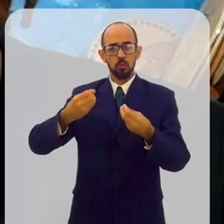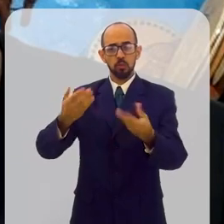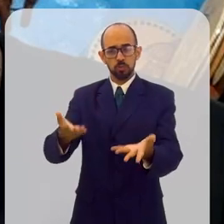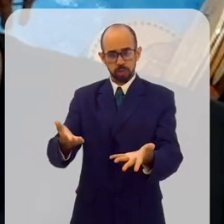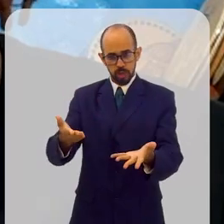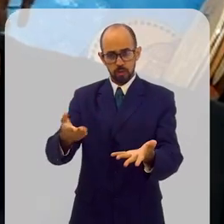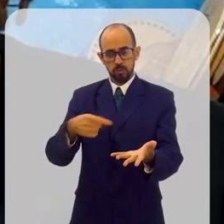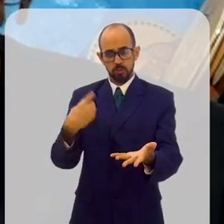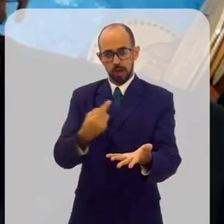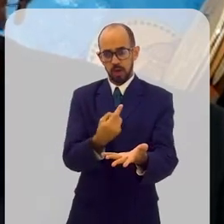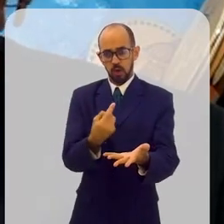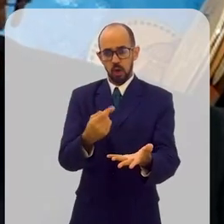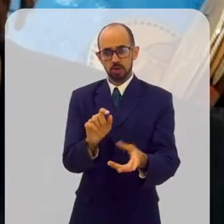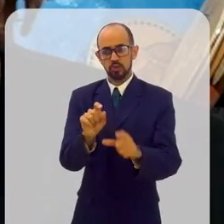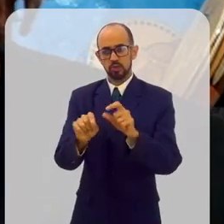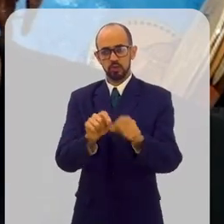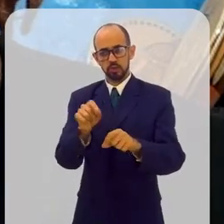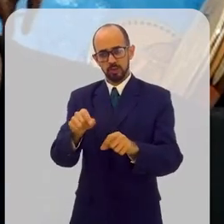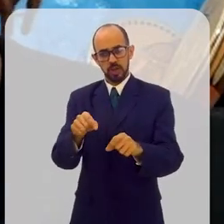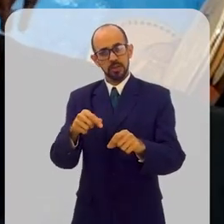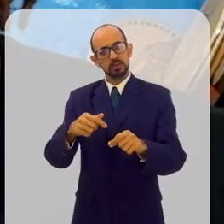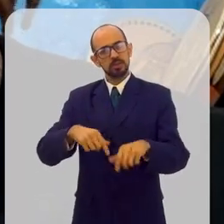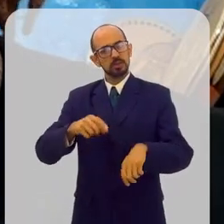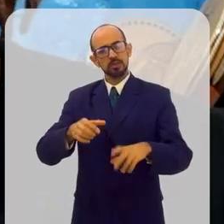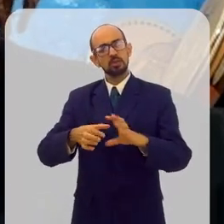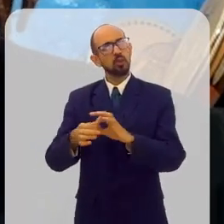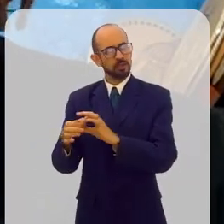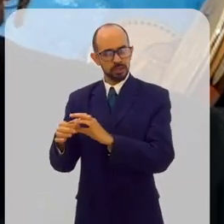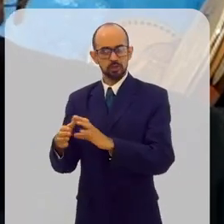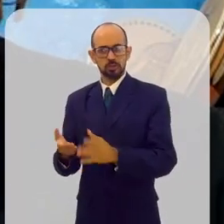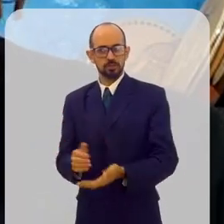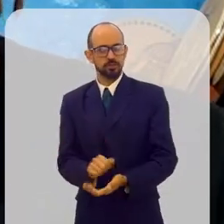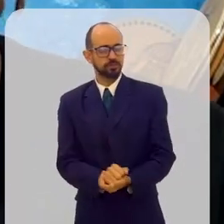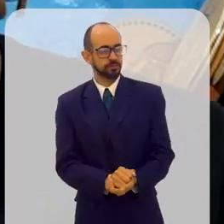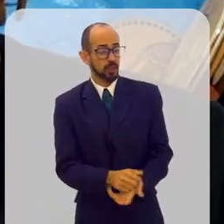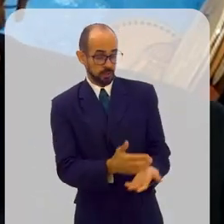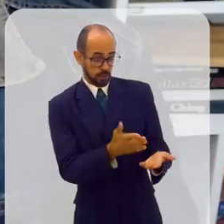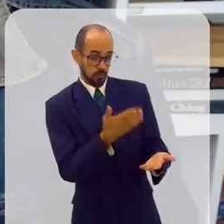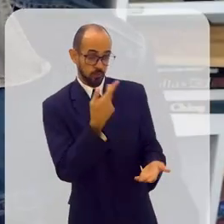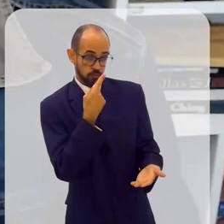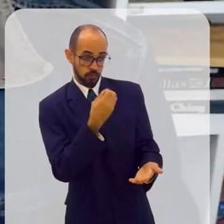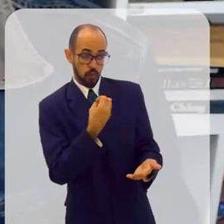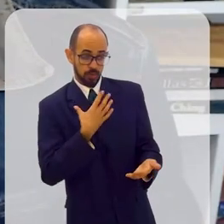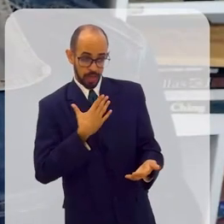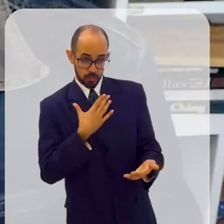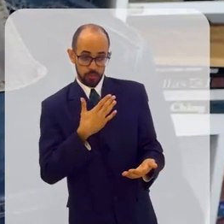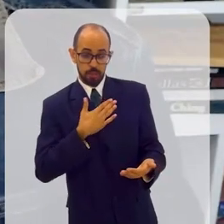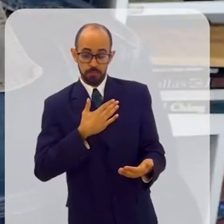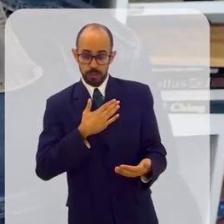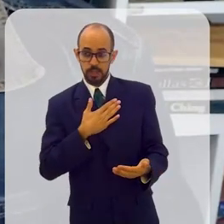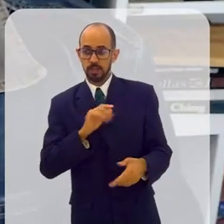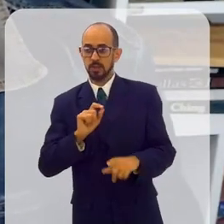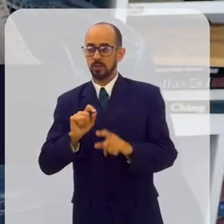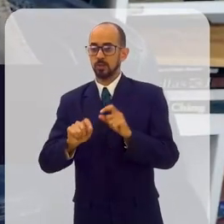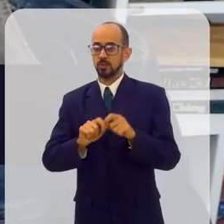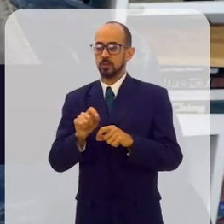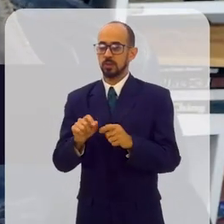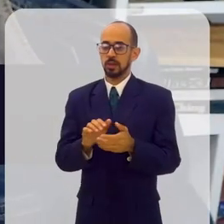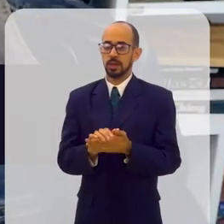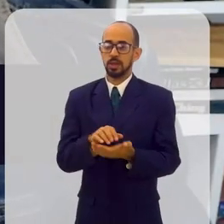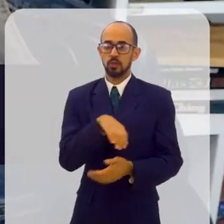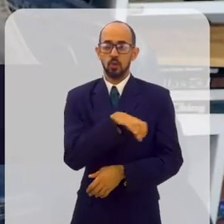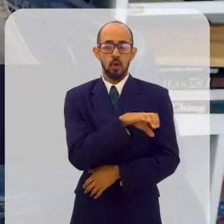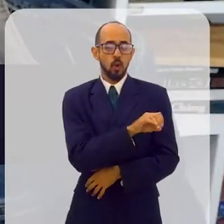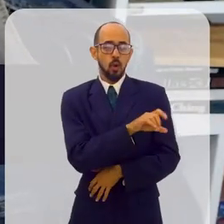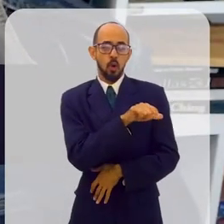há um bom período trazendo para a gente assim, vamos, entra nesse processo aqui, vamos junto. E eles já me disseram, o pessoal do Olodum, sou por